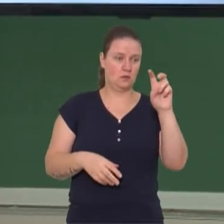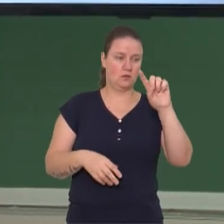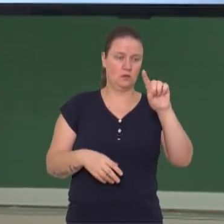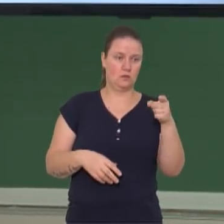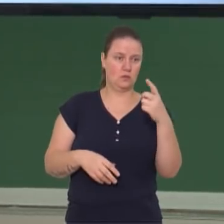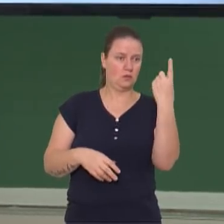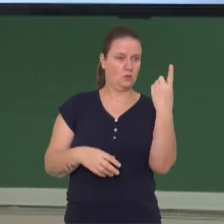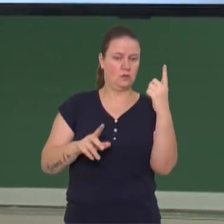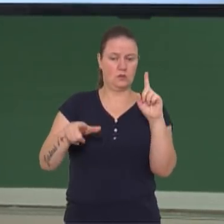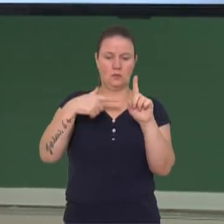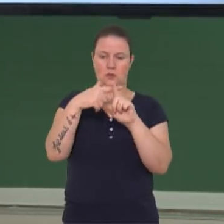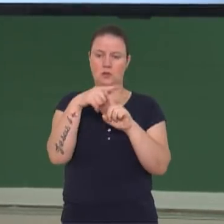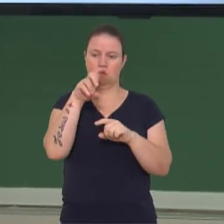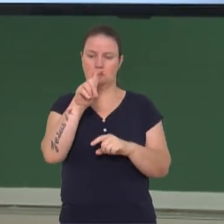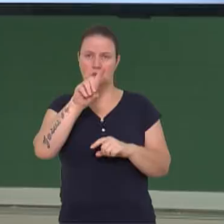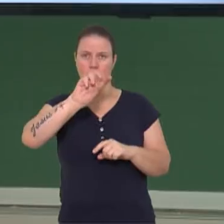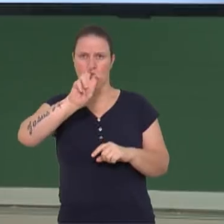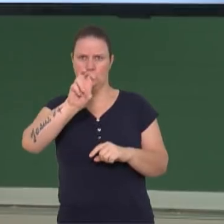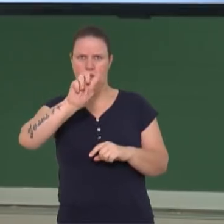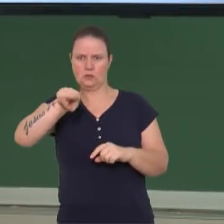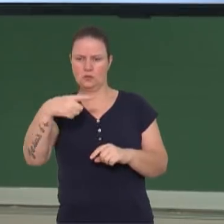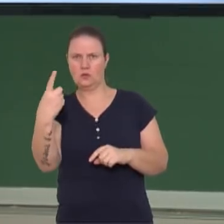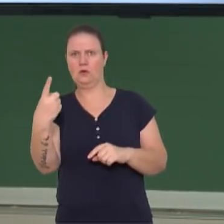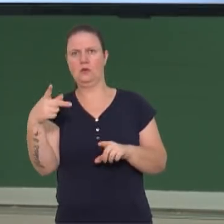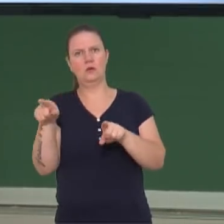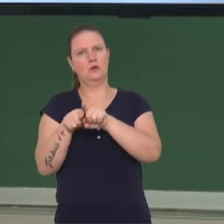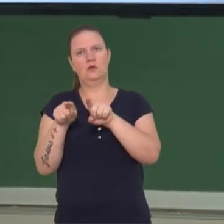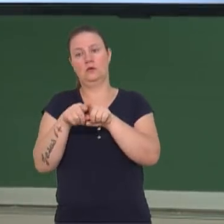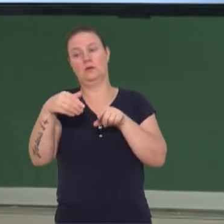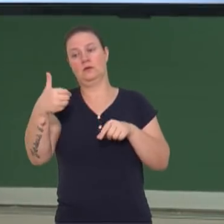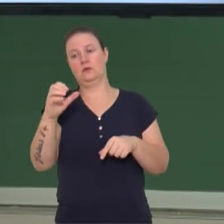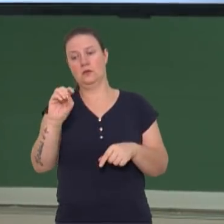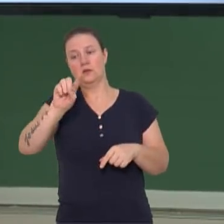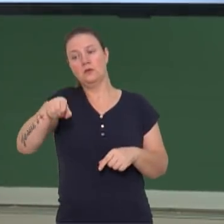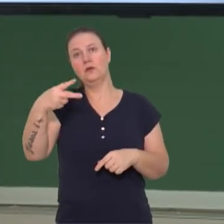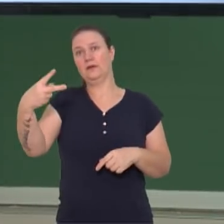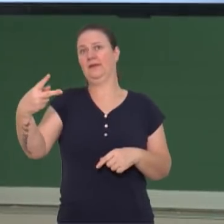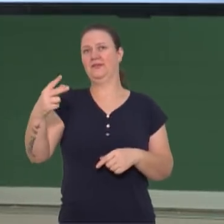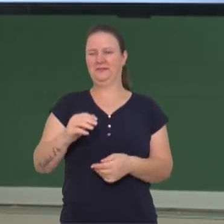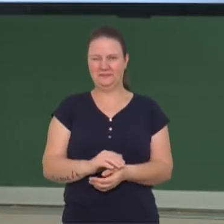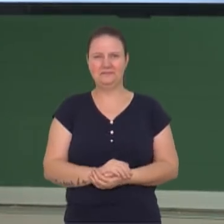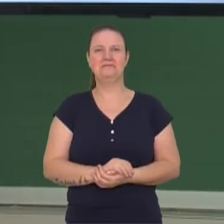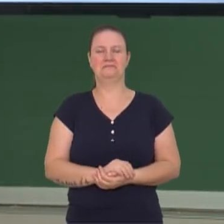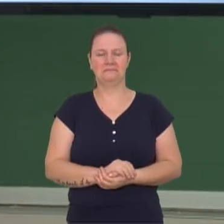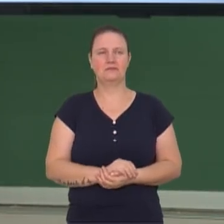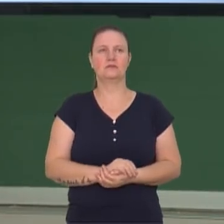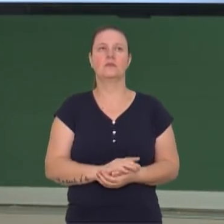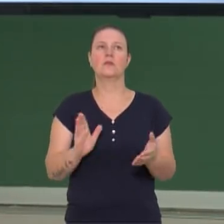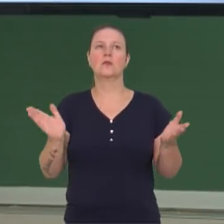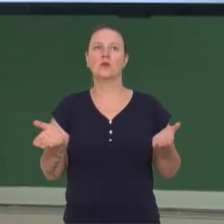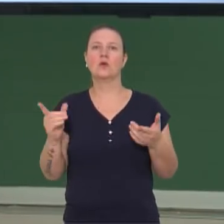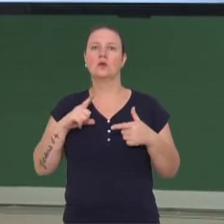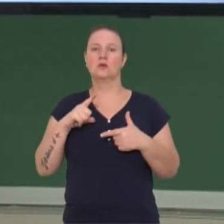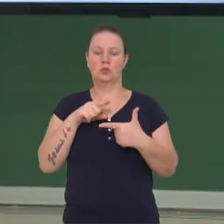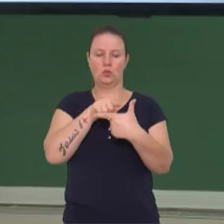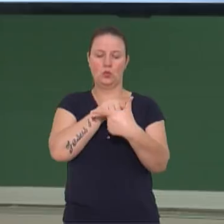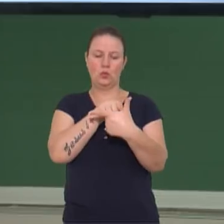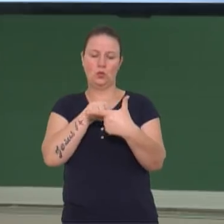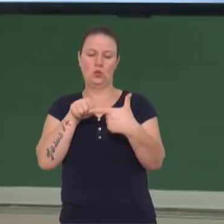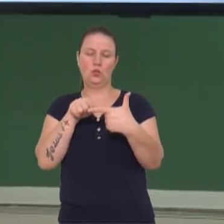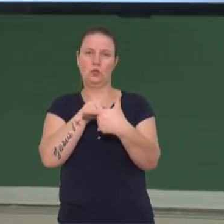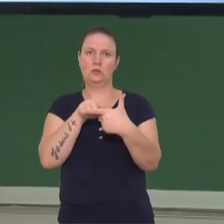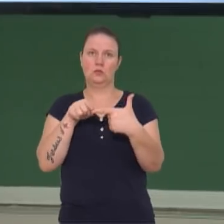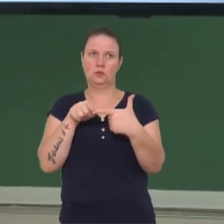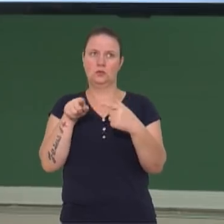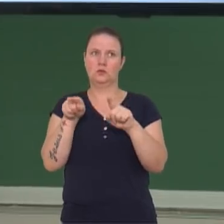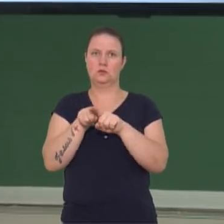5,1, 10,2. Beleza? Então, tá. Então, eu tenho aqui as minhas medidas. Eu tenho a medida do comprimento e tenho a